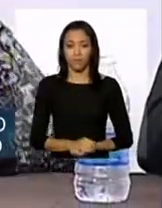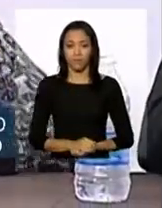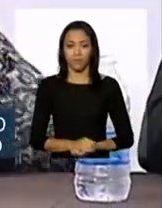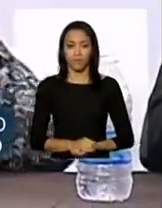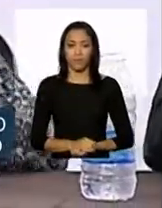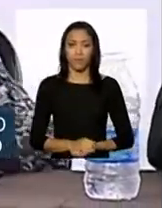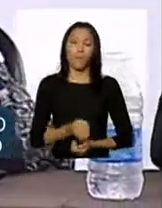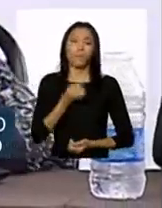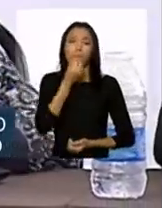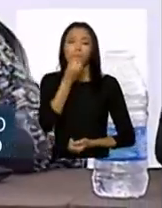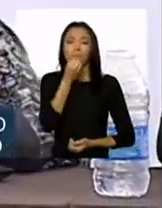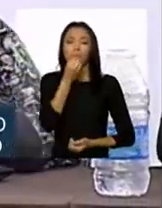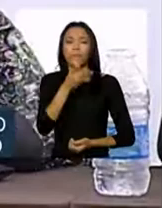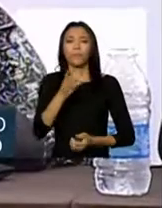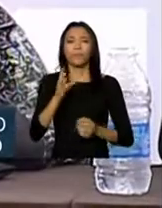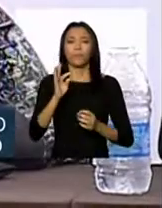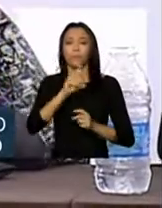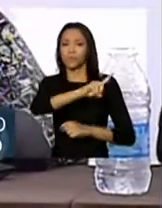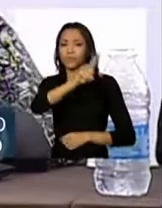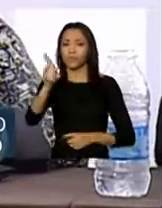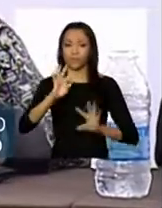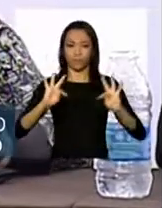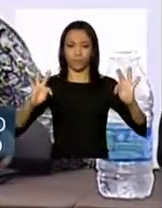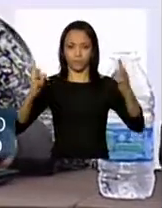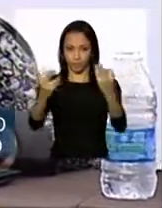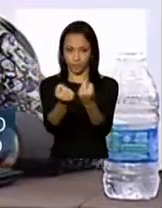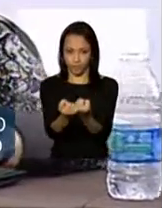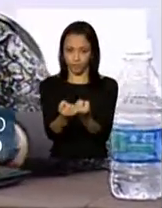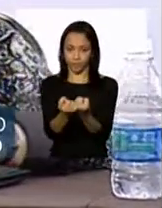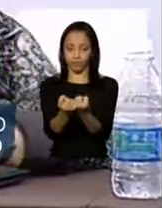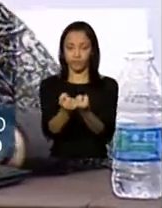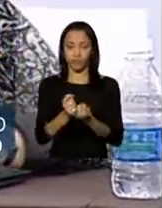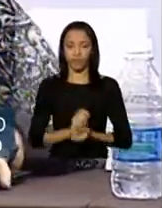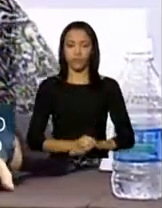Bom dia a todas e todos. Eu quero cumprimentar